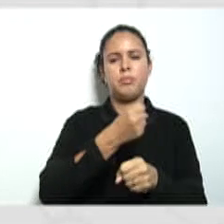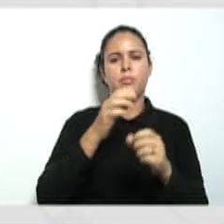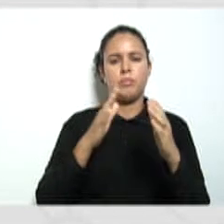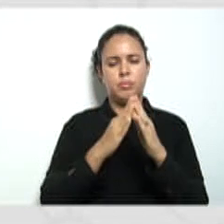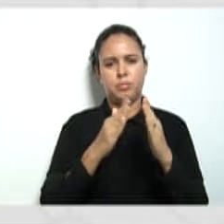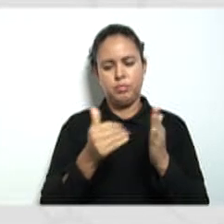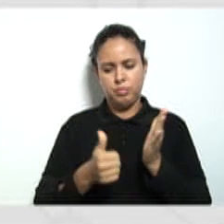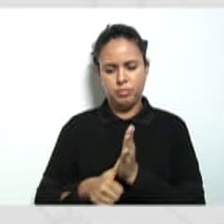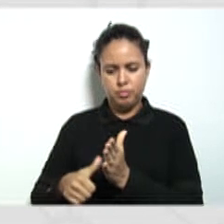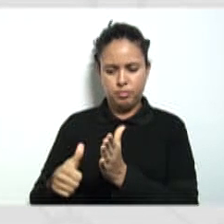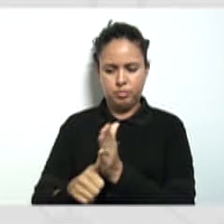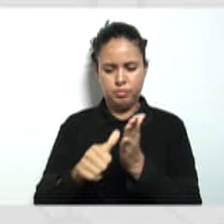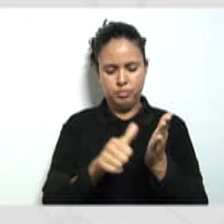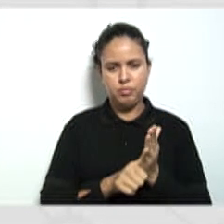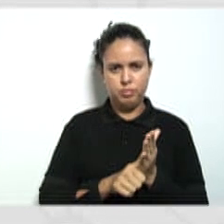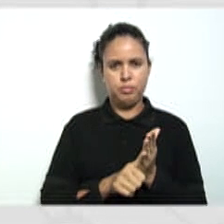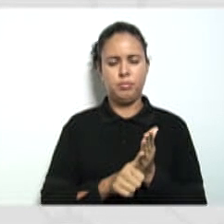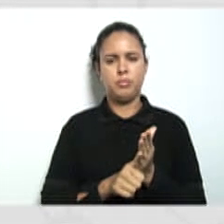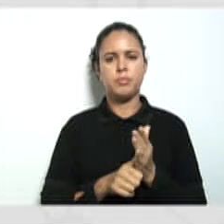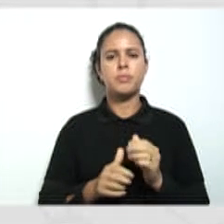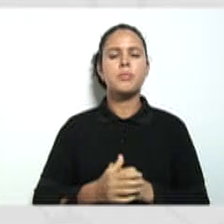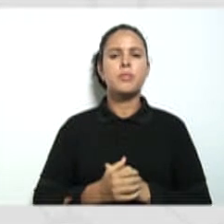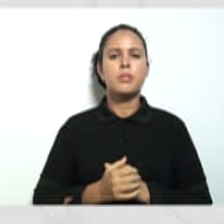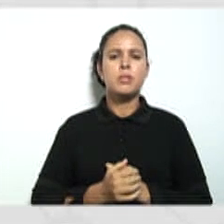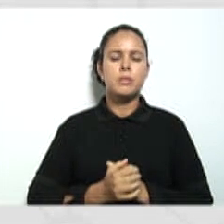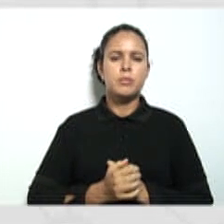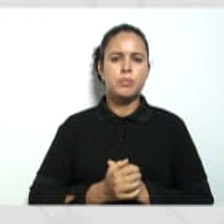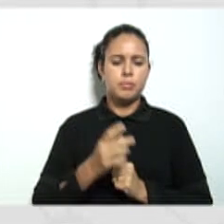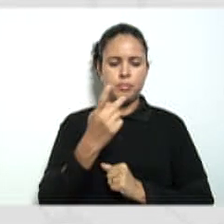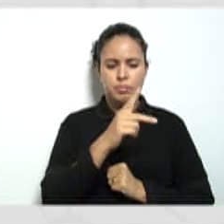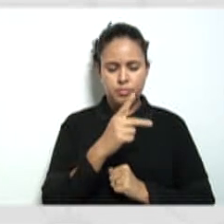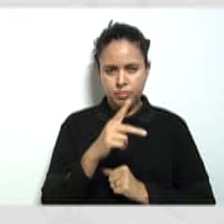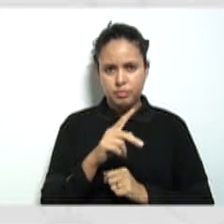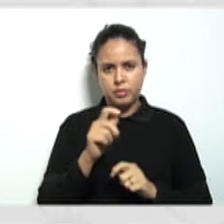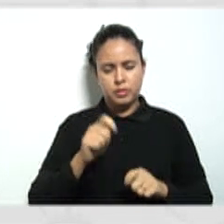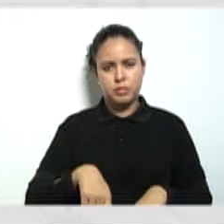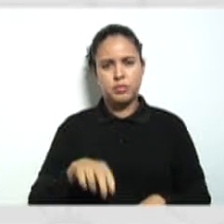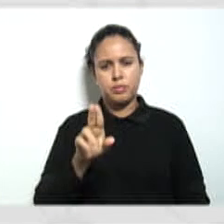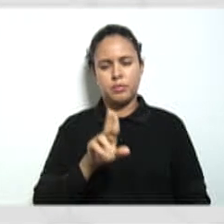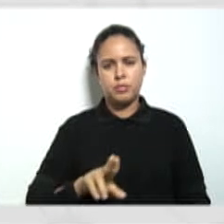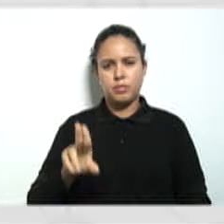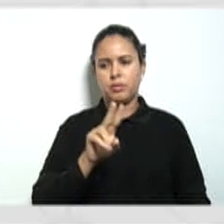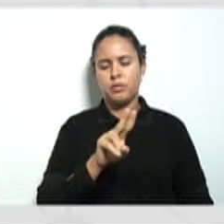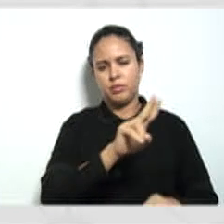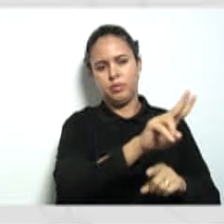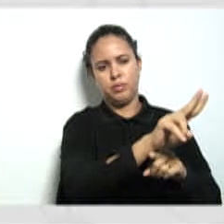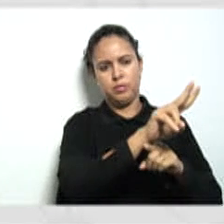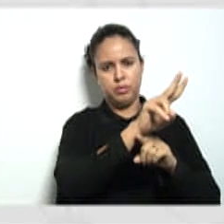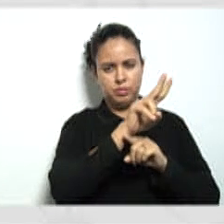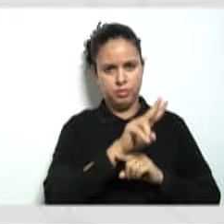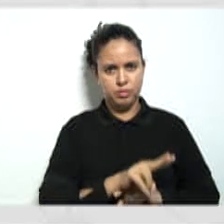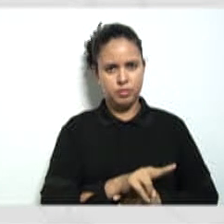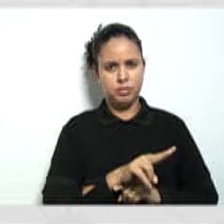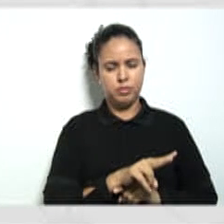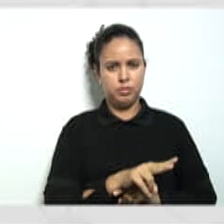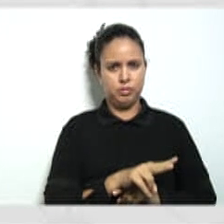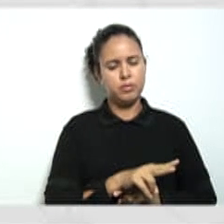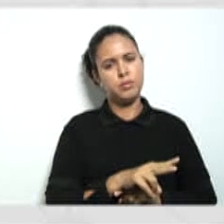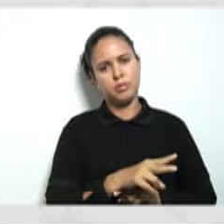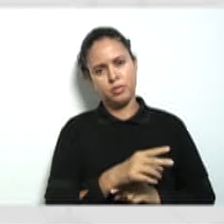a casa dos cooperados. Para custear as obras, os membros da cooperativa podem usar o autofinanciamento, que são os recursos próprios, dinheiro do